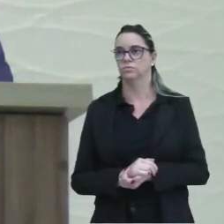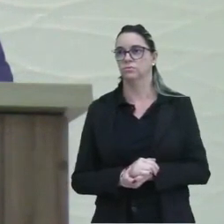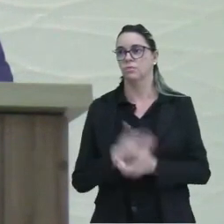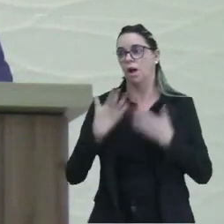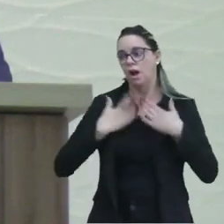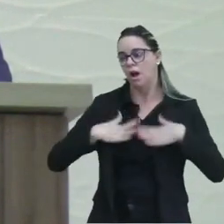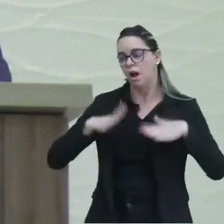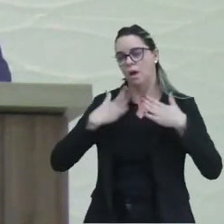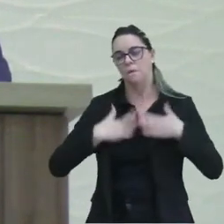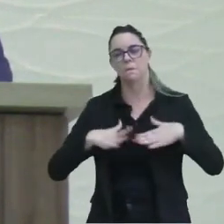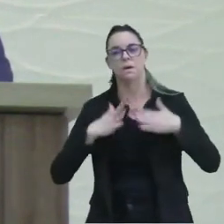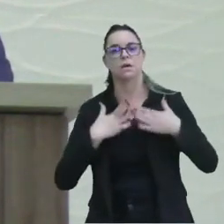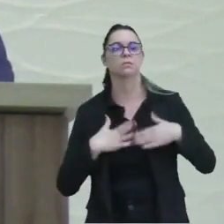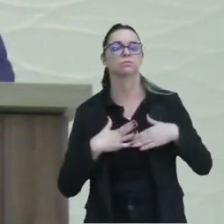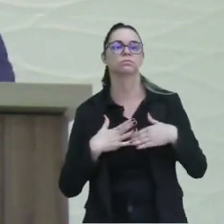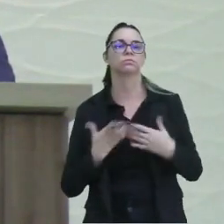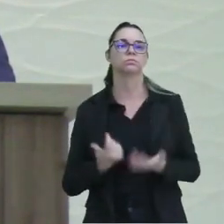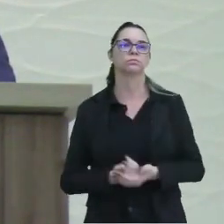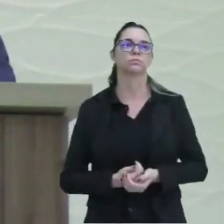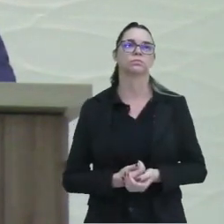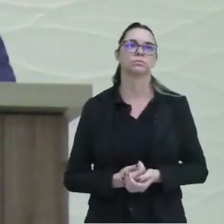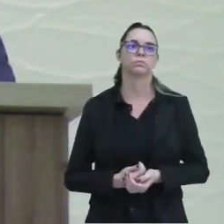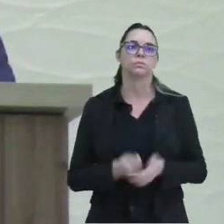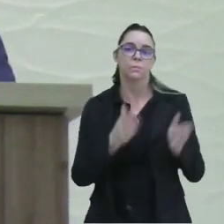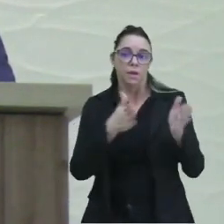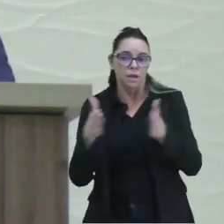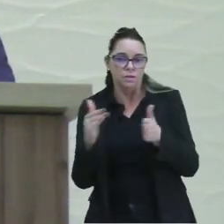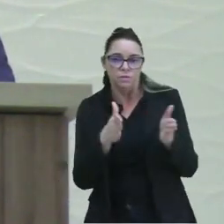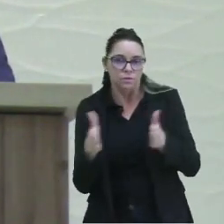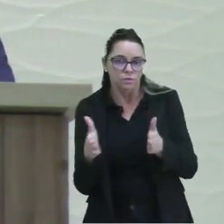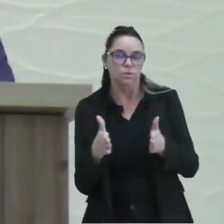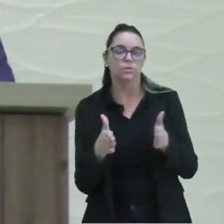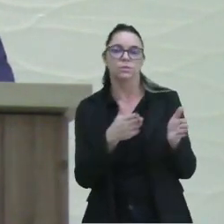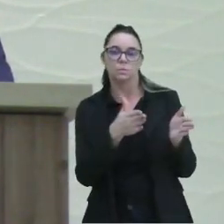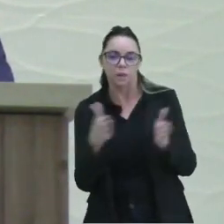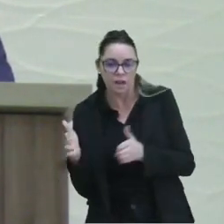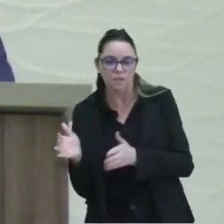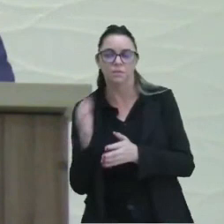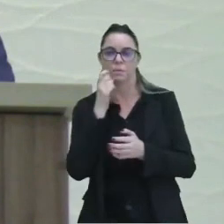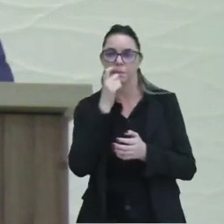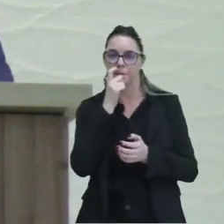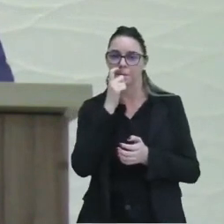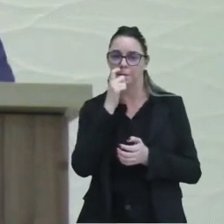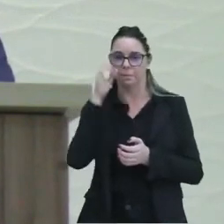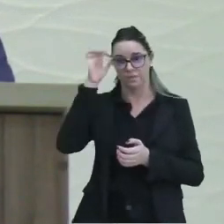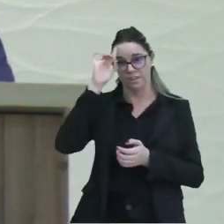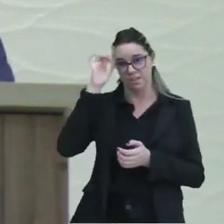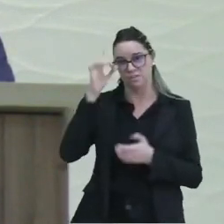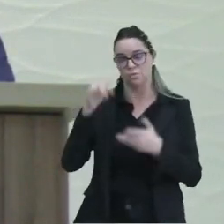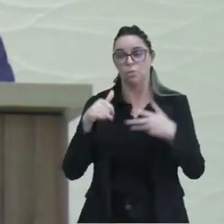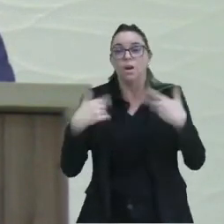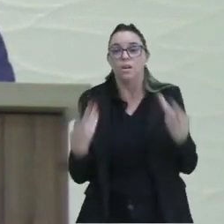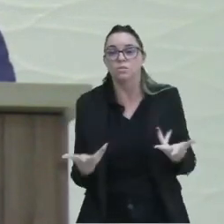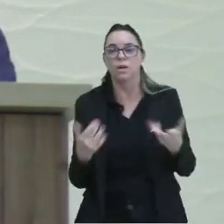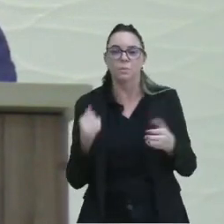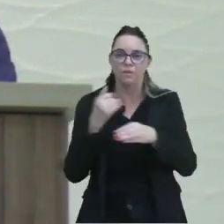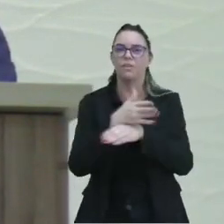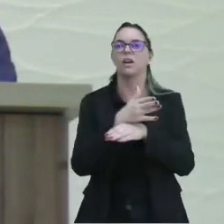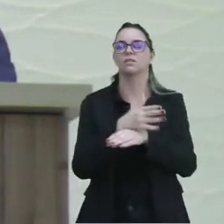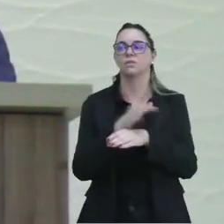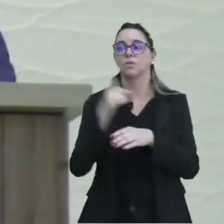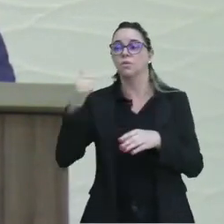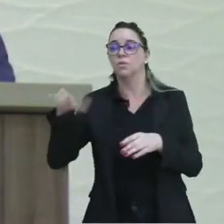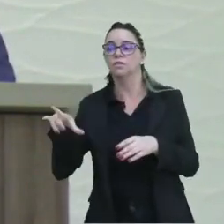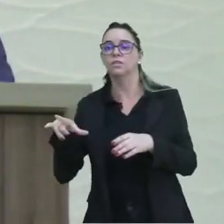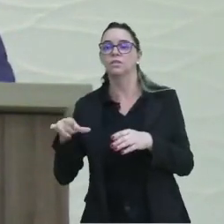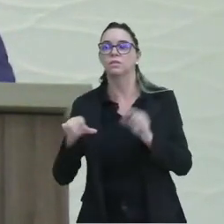tranquilidade, sem atender ao prazo regimental que dá dias para que o projeto seja aprovado. A outra questão também